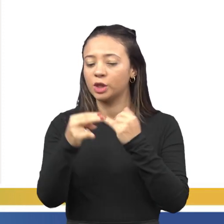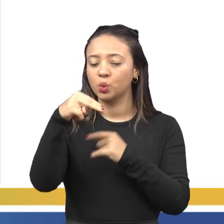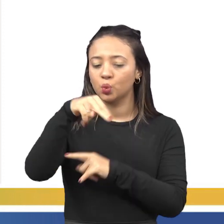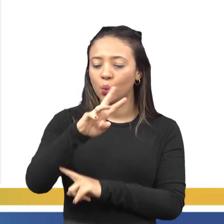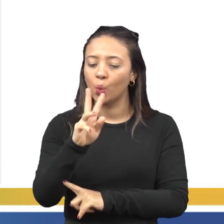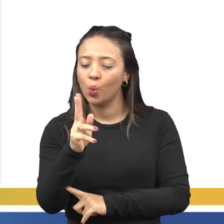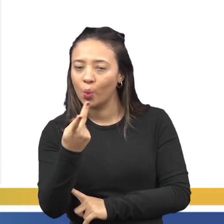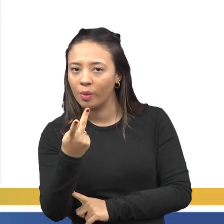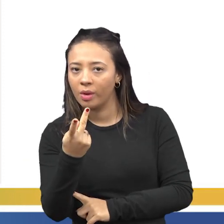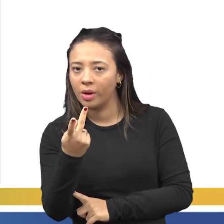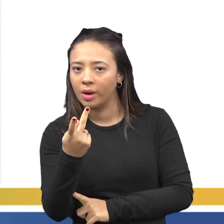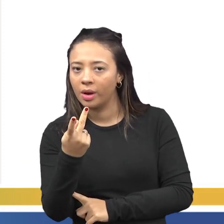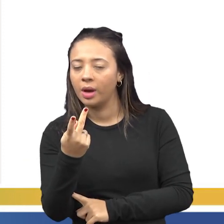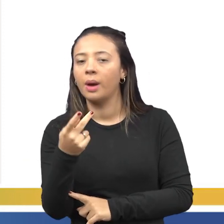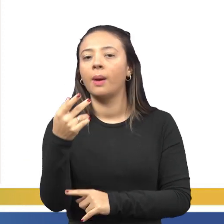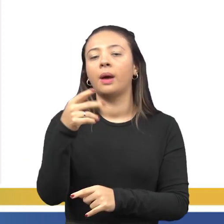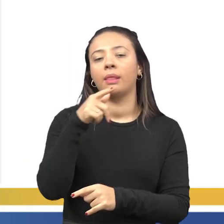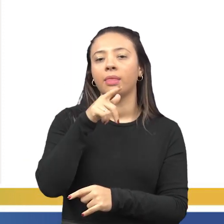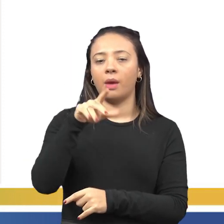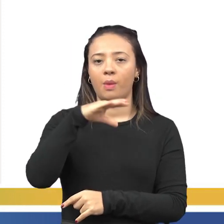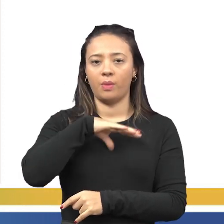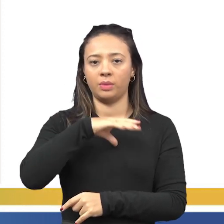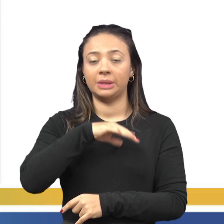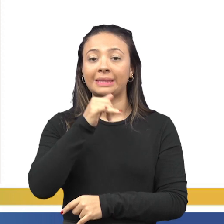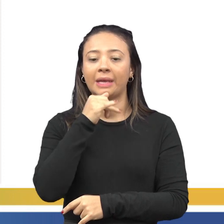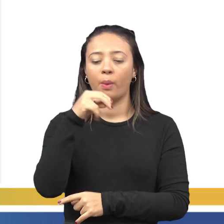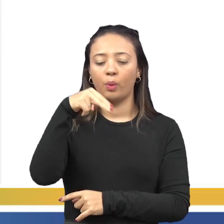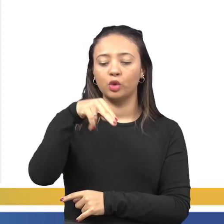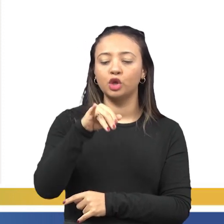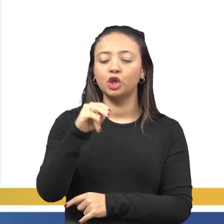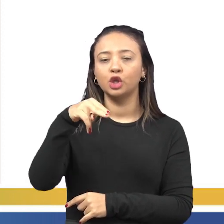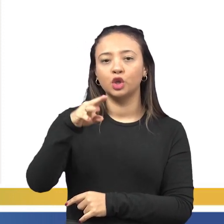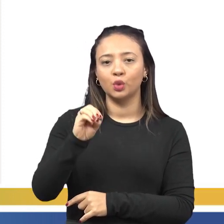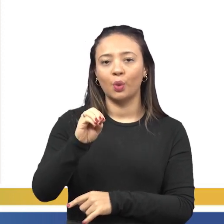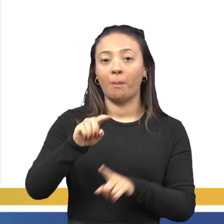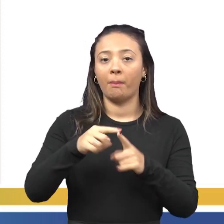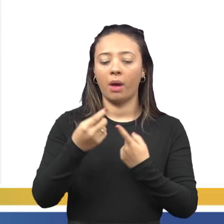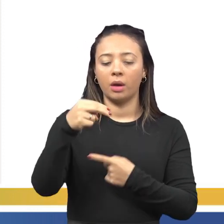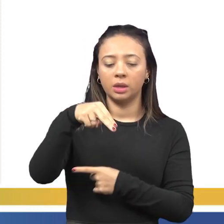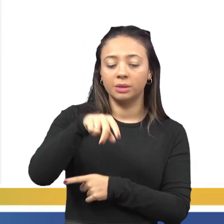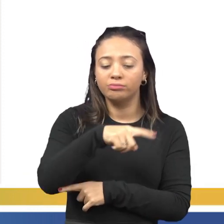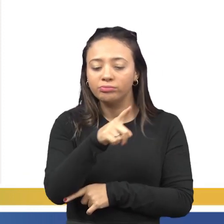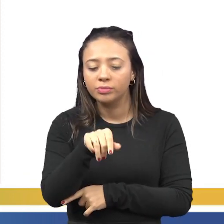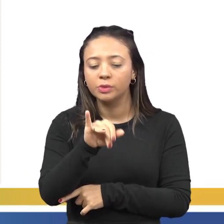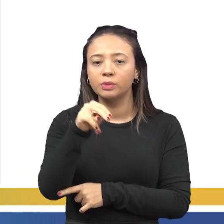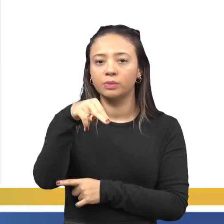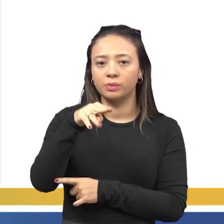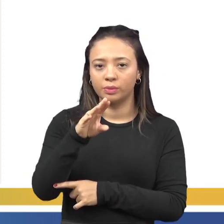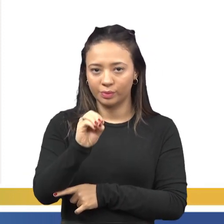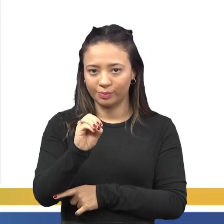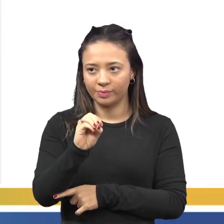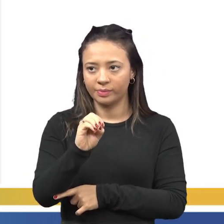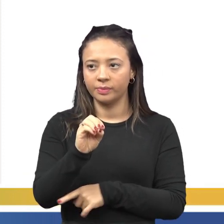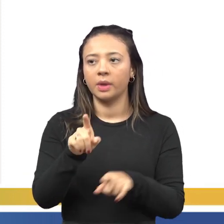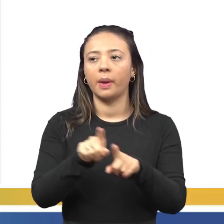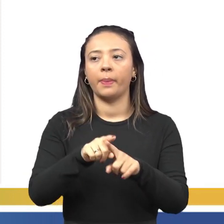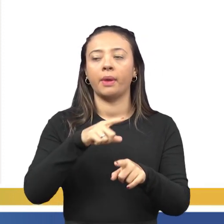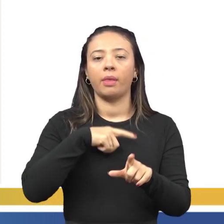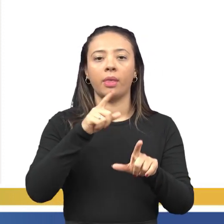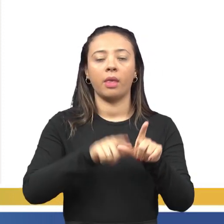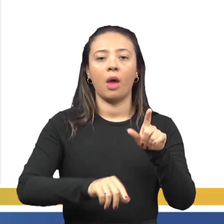por exemplo, ó, ninho, certo? Eu tenho o O, que eu levo a mesma observação do E, certo? Sempre com